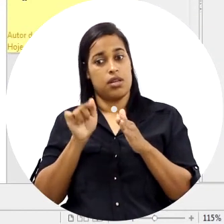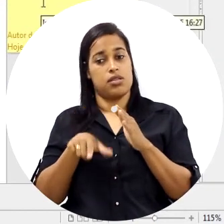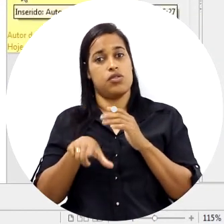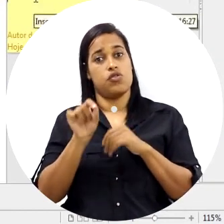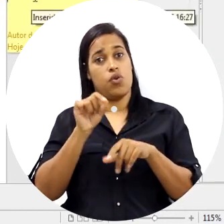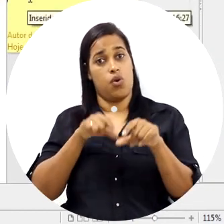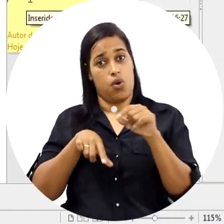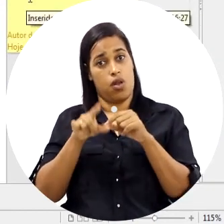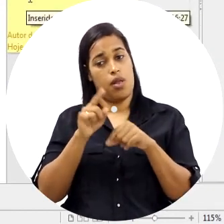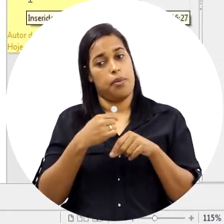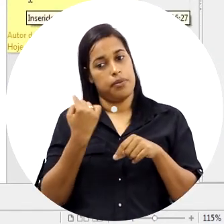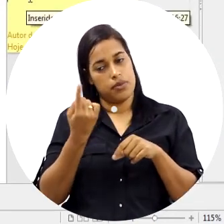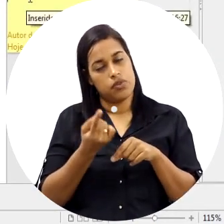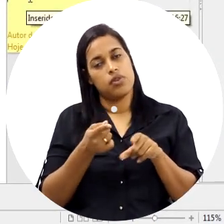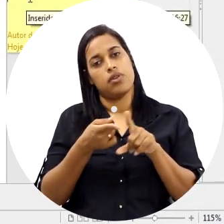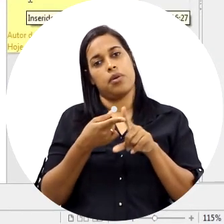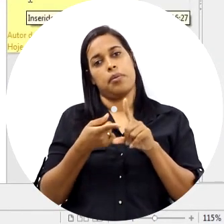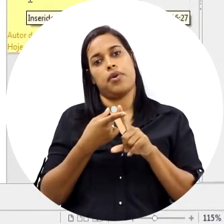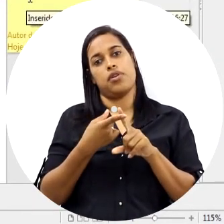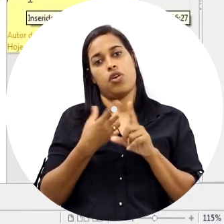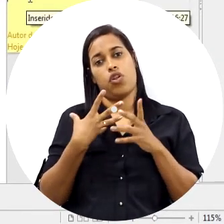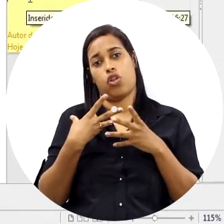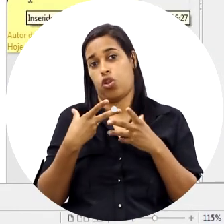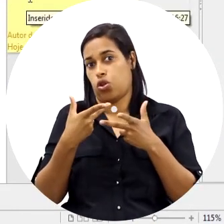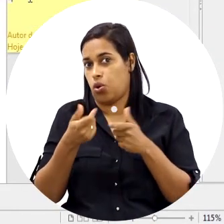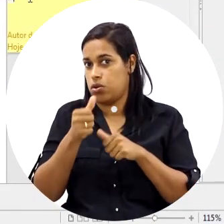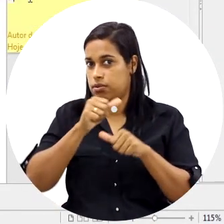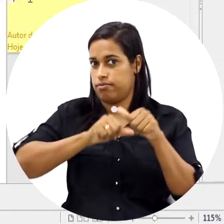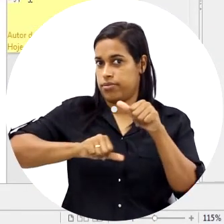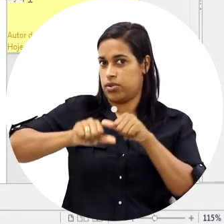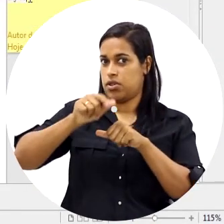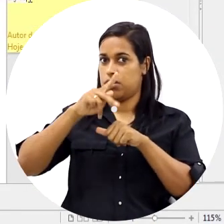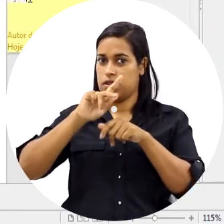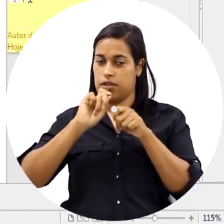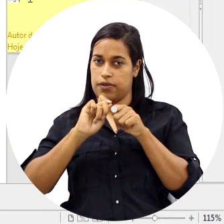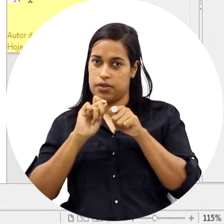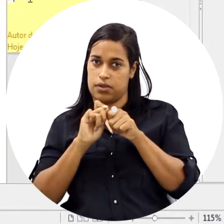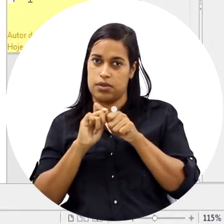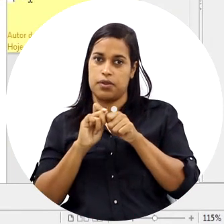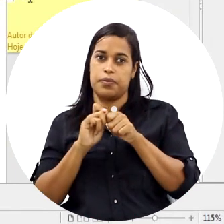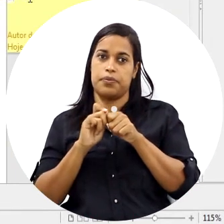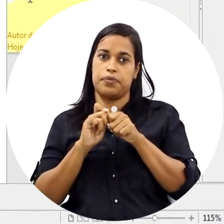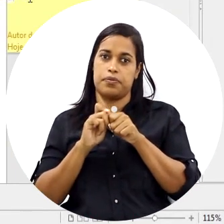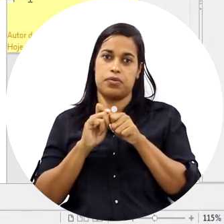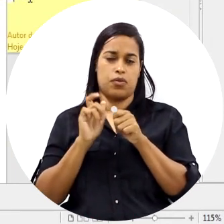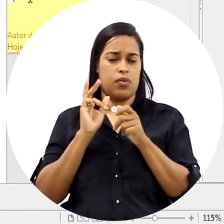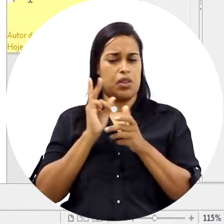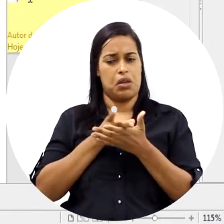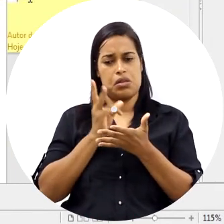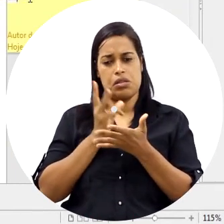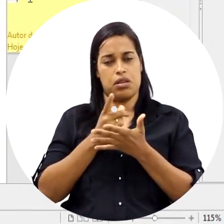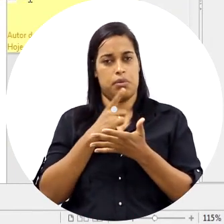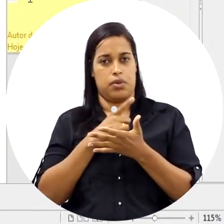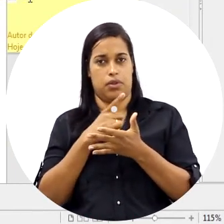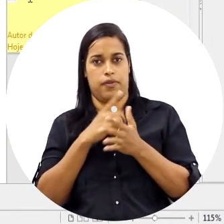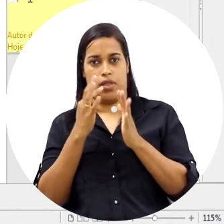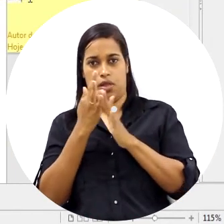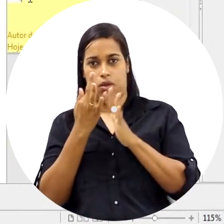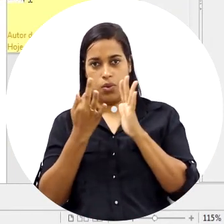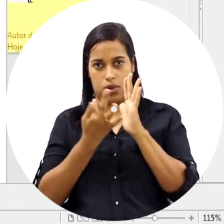para gente de anotação. Então, toda alteração que toda indicação que você fizer aqui do